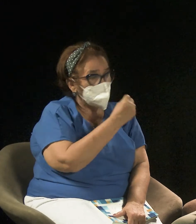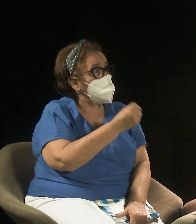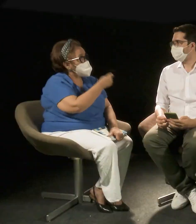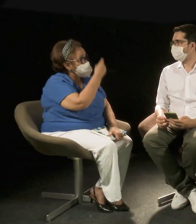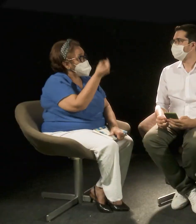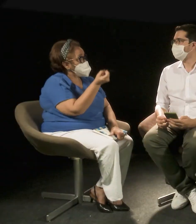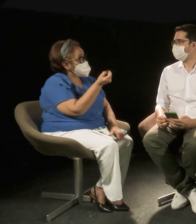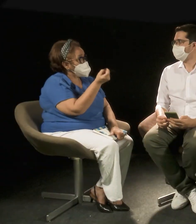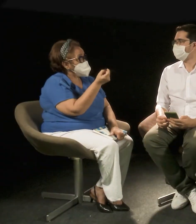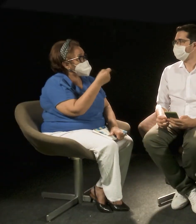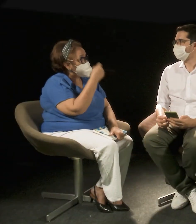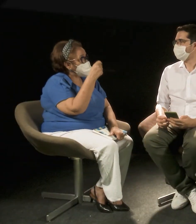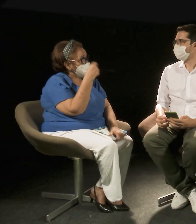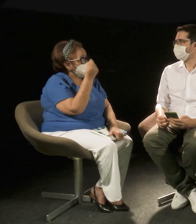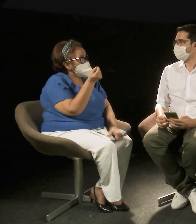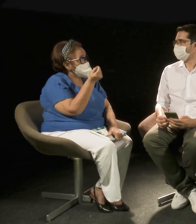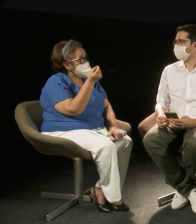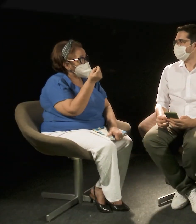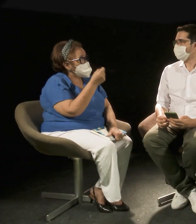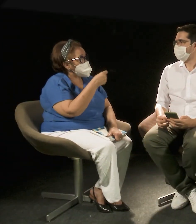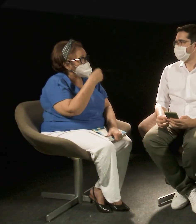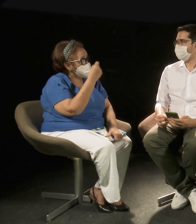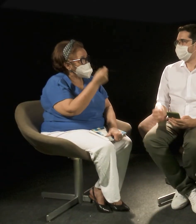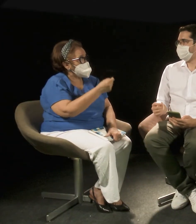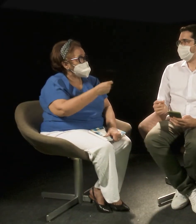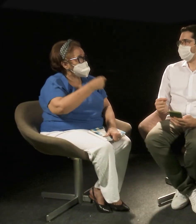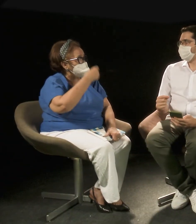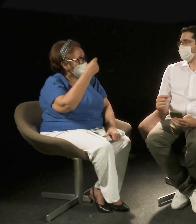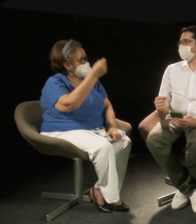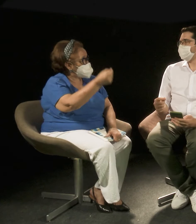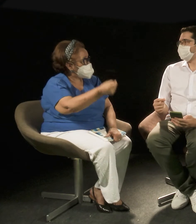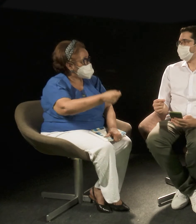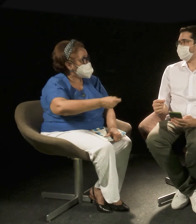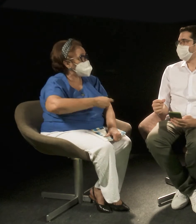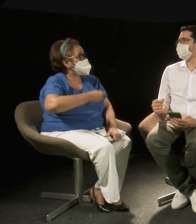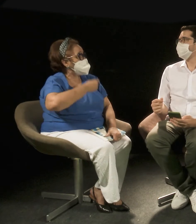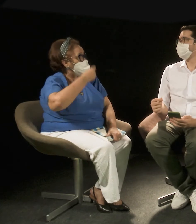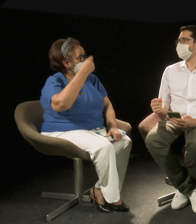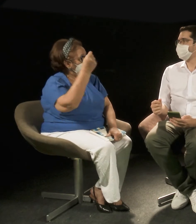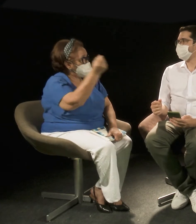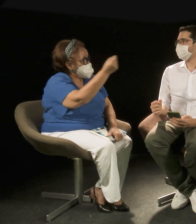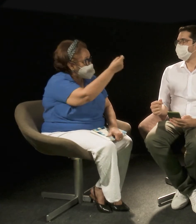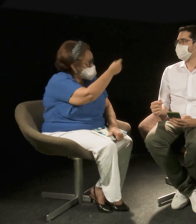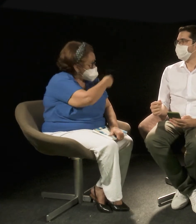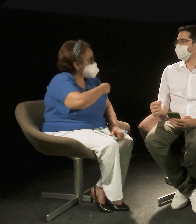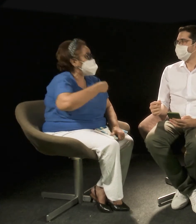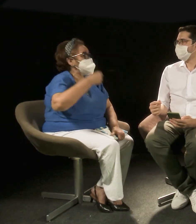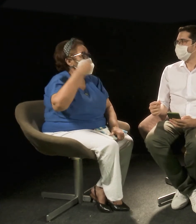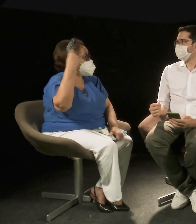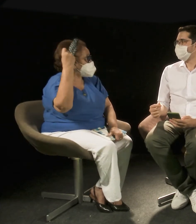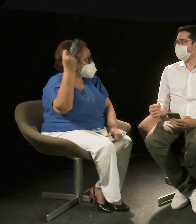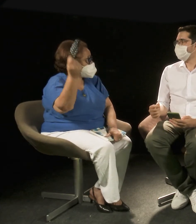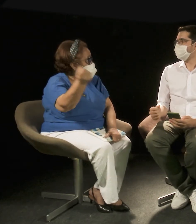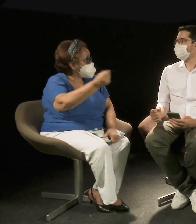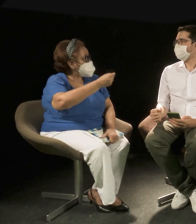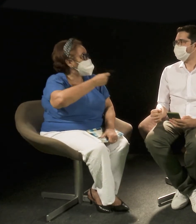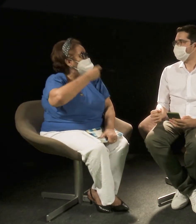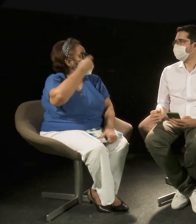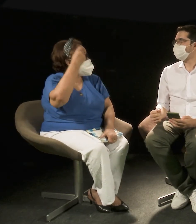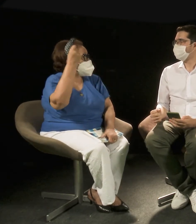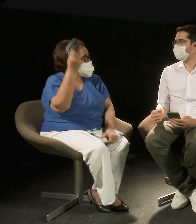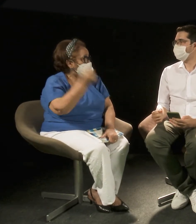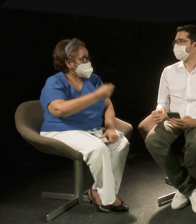esse apoio. Eu vejo assim que falta ainda, né? Porque poderia realizar mais seminários com apoio da própria educação, da